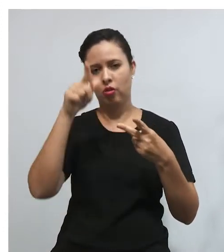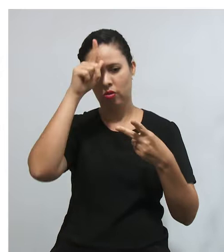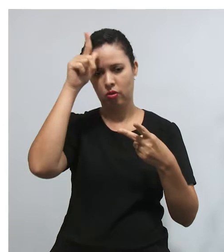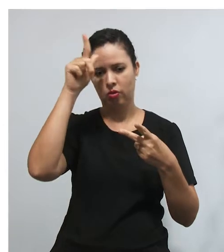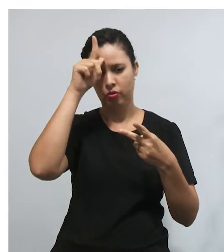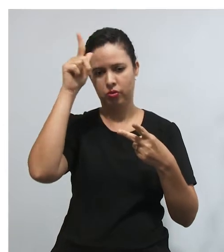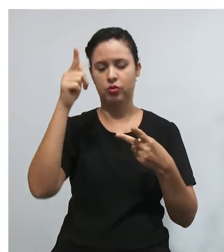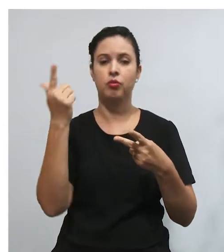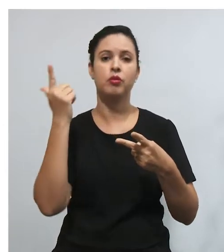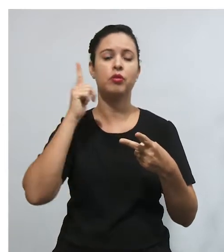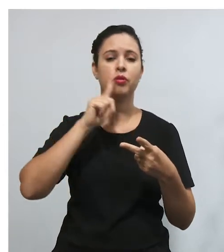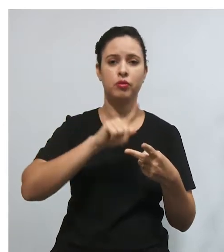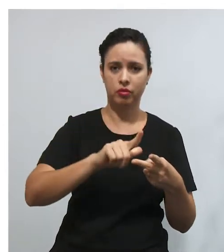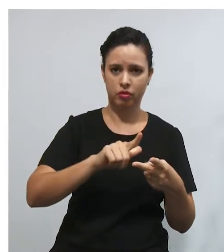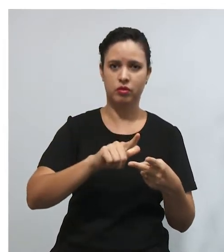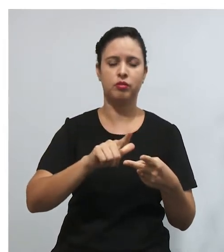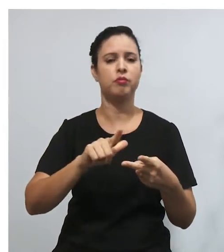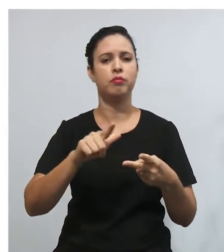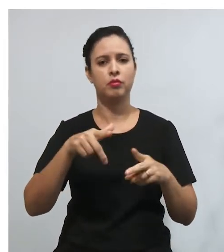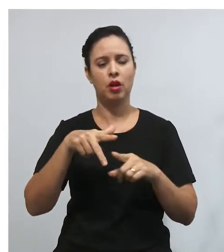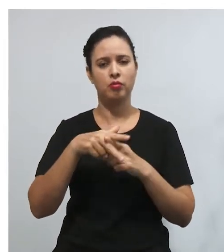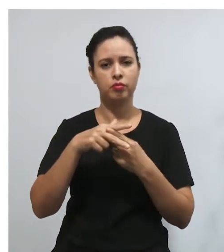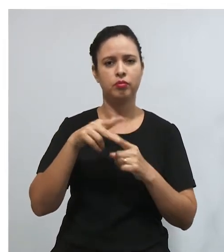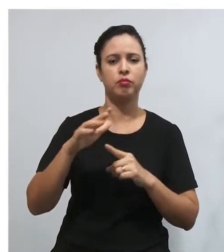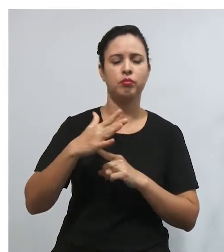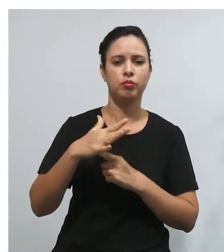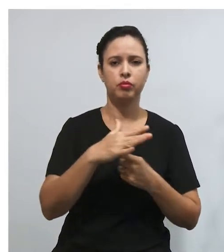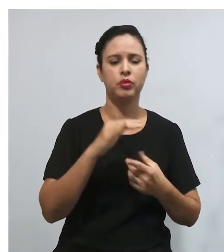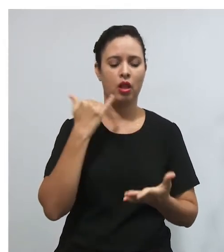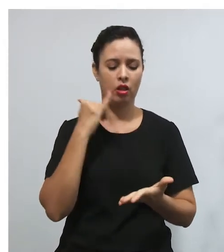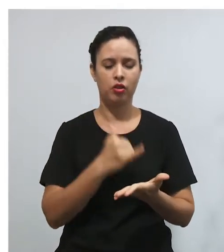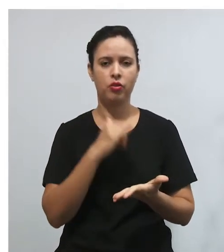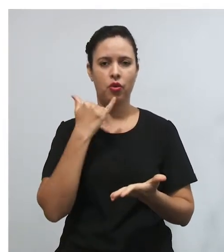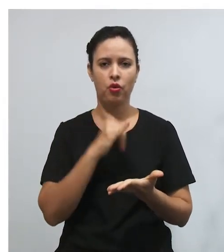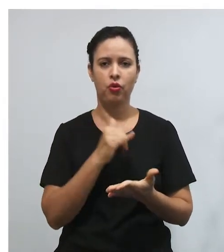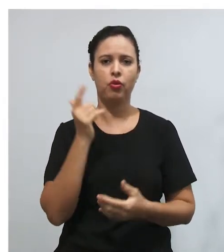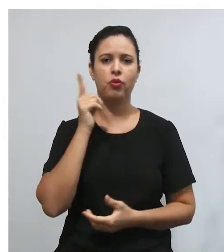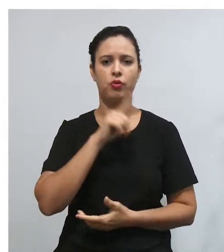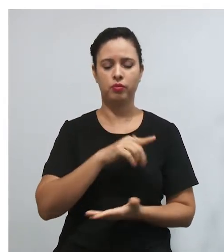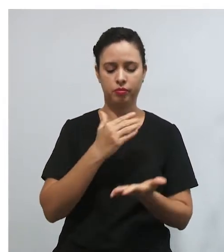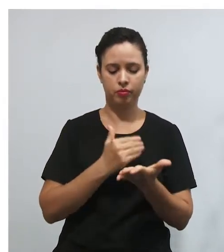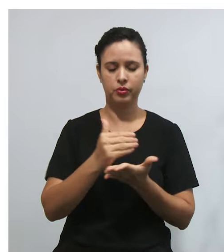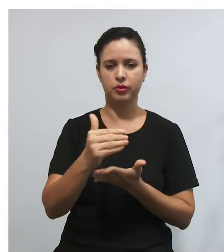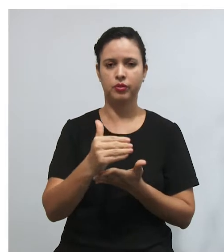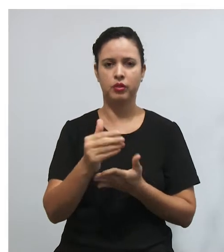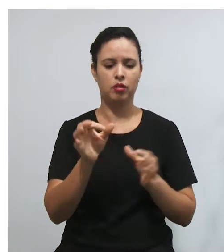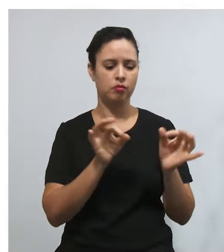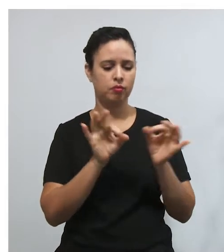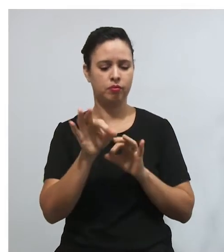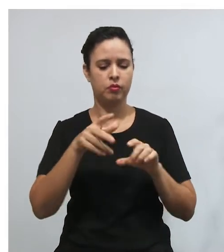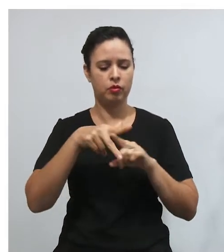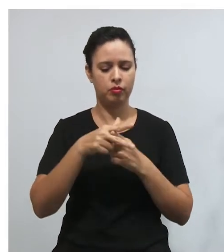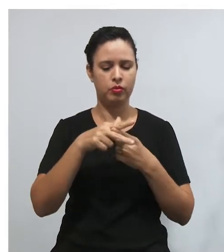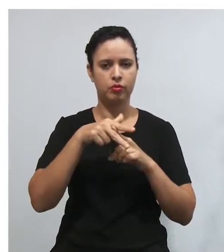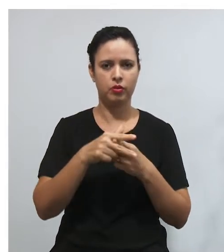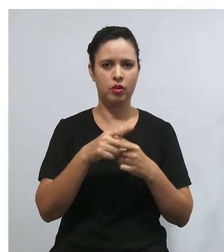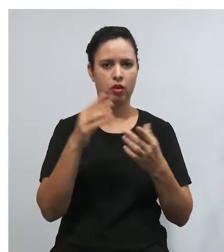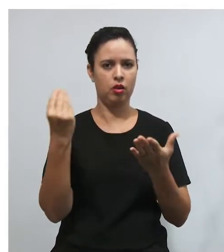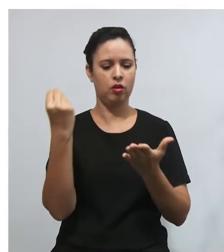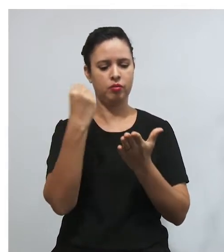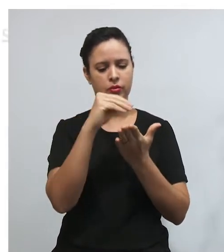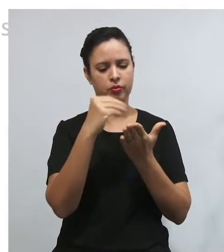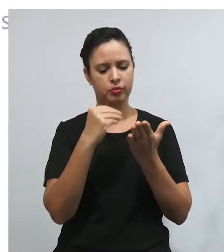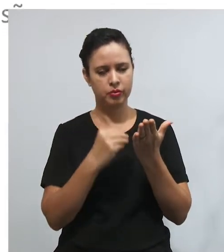eletrônica possa de fato funcionar. Então, para que uma máquina funcione, ela é montada em dispositivos